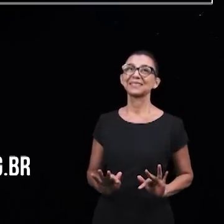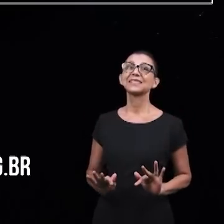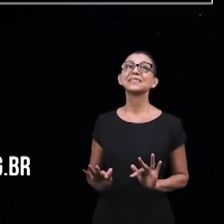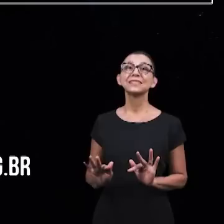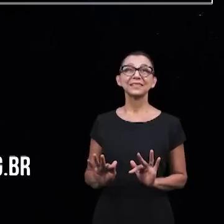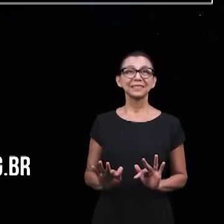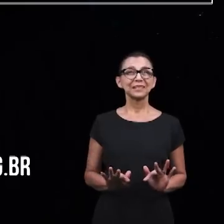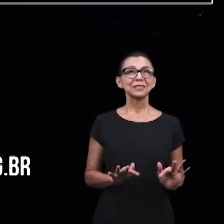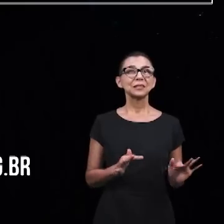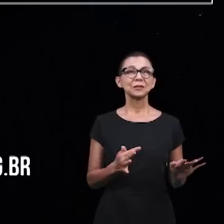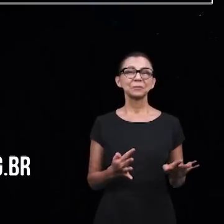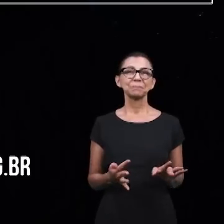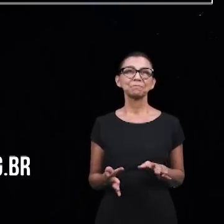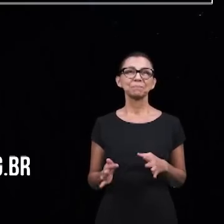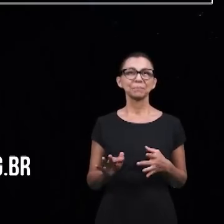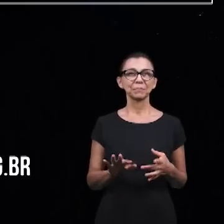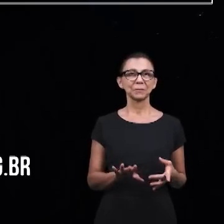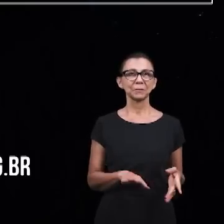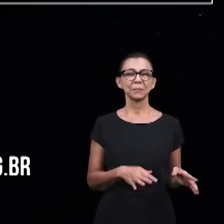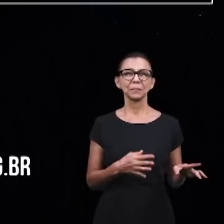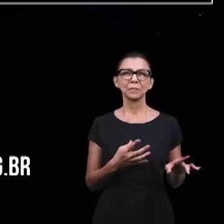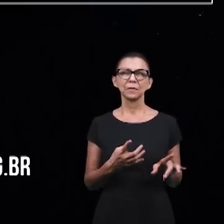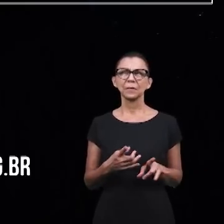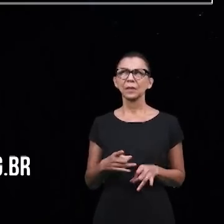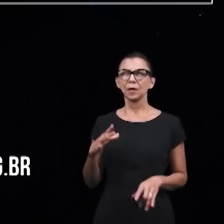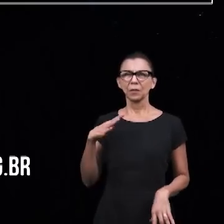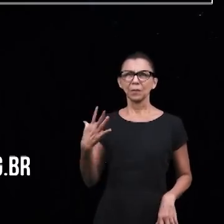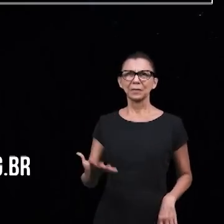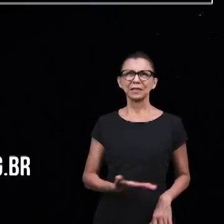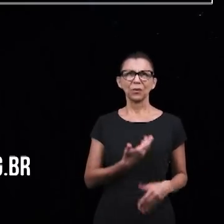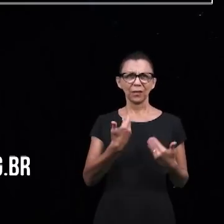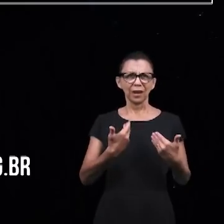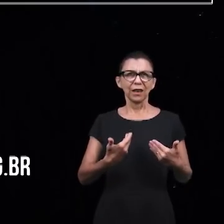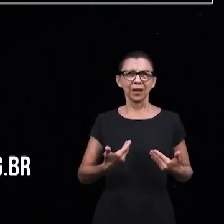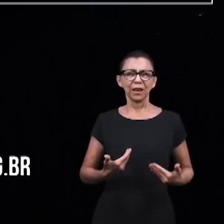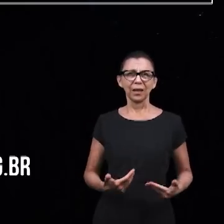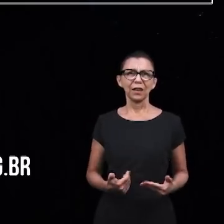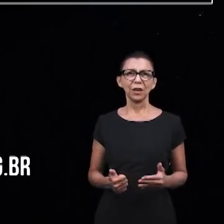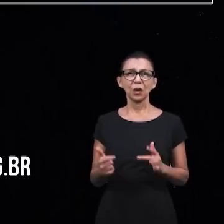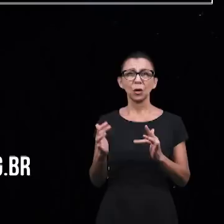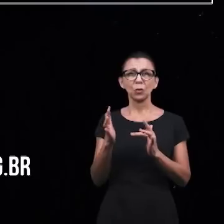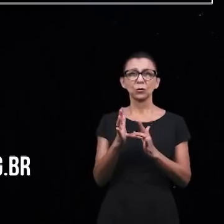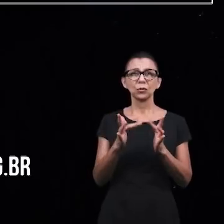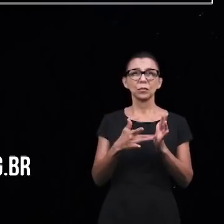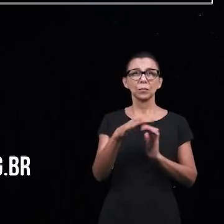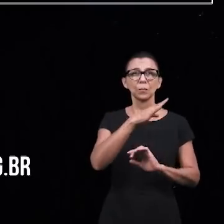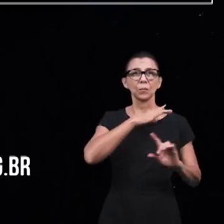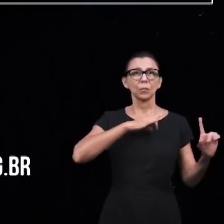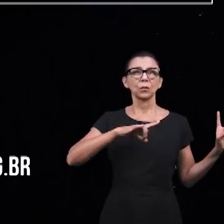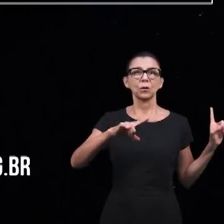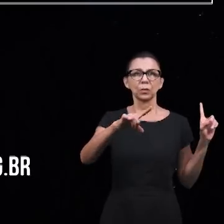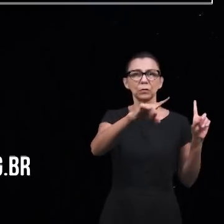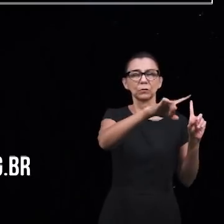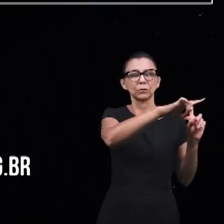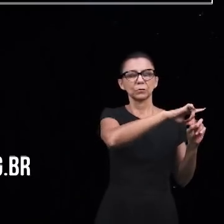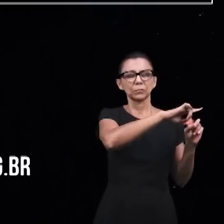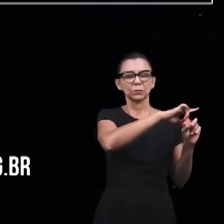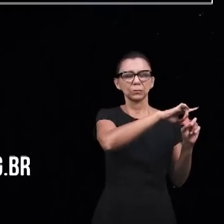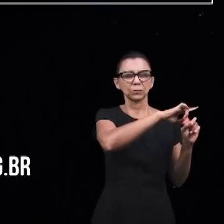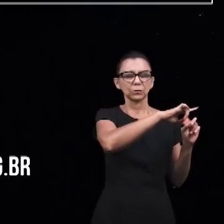feliz. Pra me encontrar, perdeu sua vida,